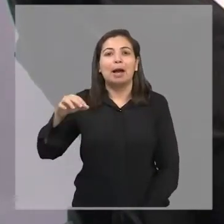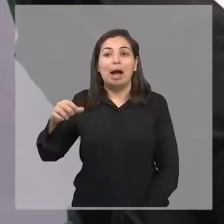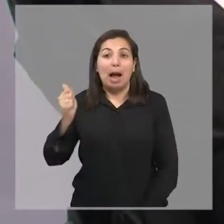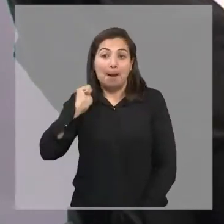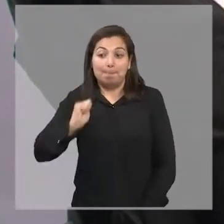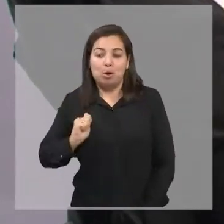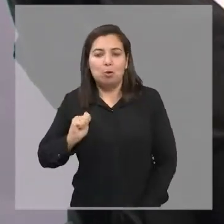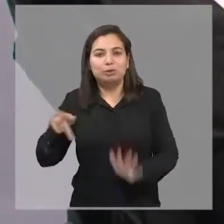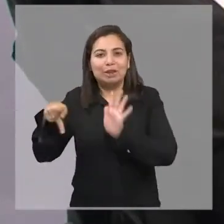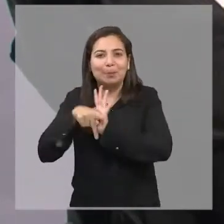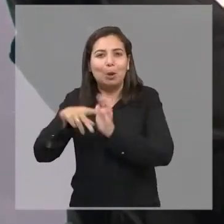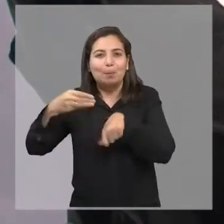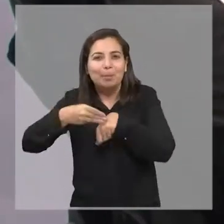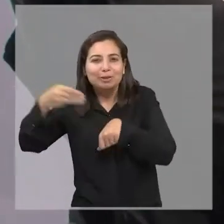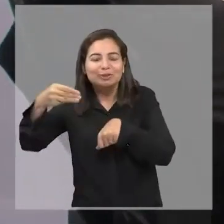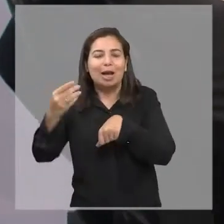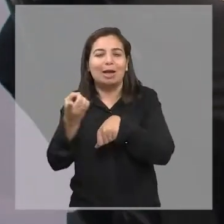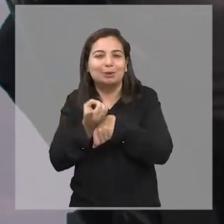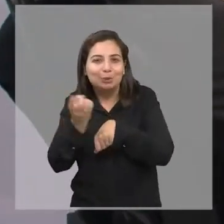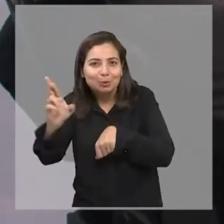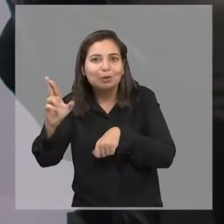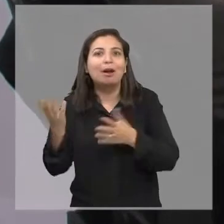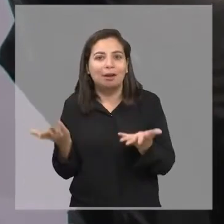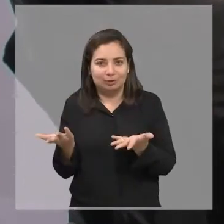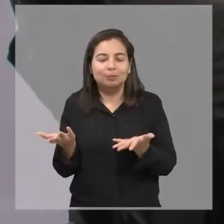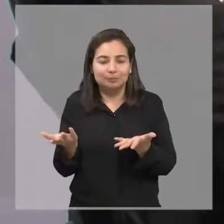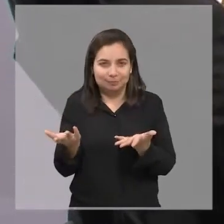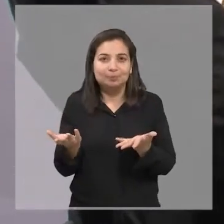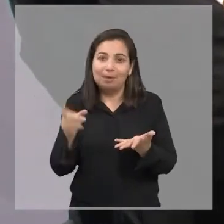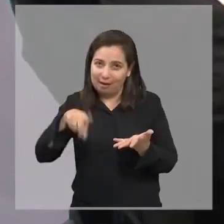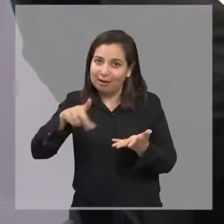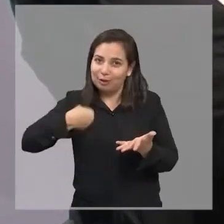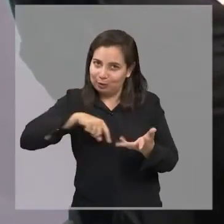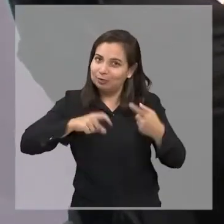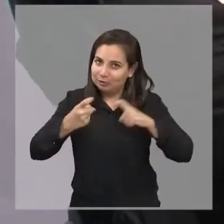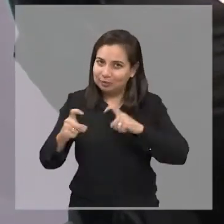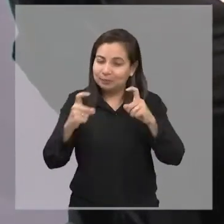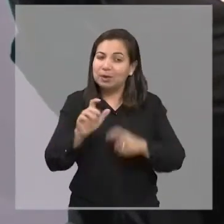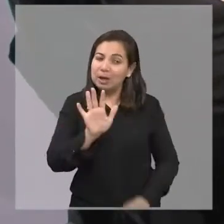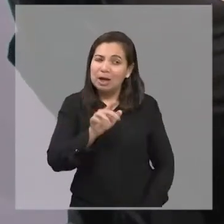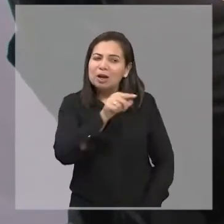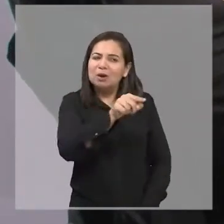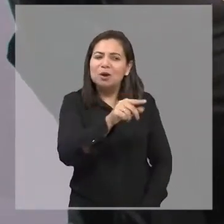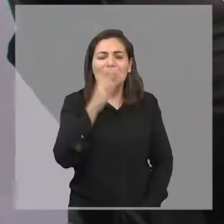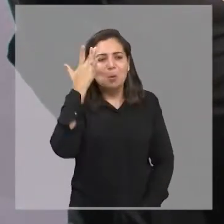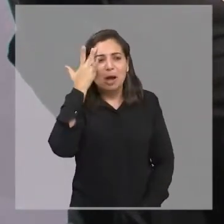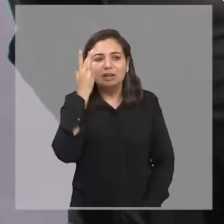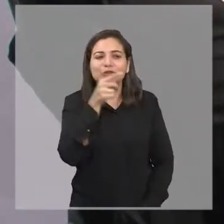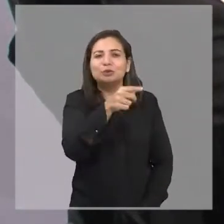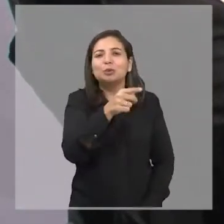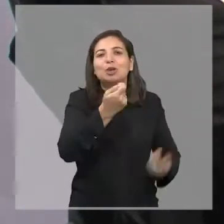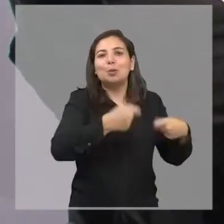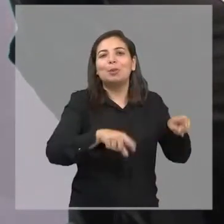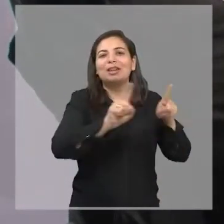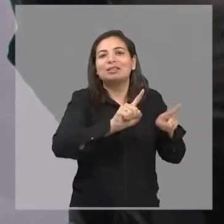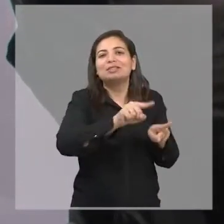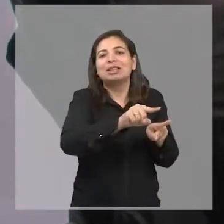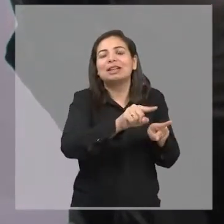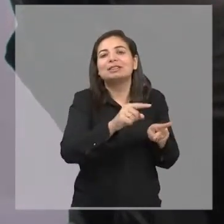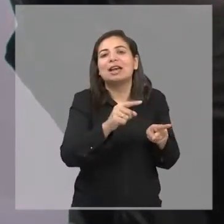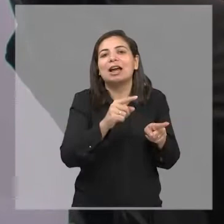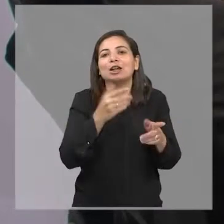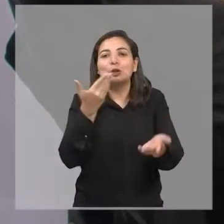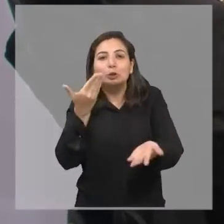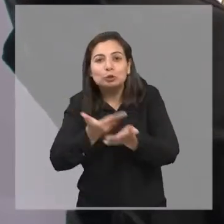bolsa. Olha, depende muito. Por exemplo, você talvez não tenha tido necessidade de dar bolsa para estudar.